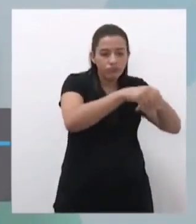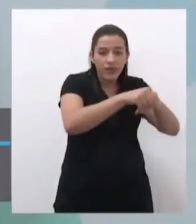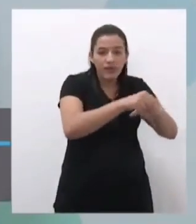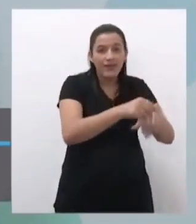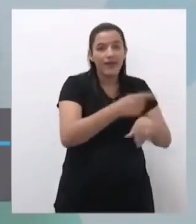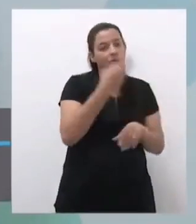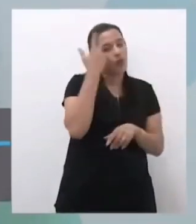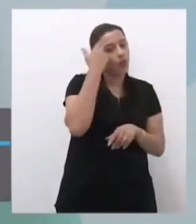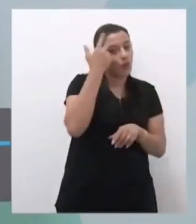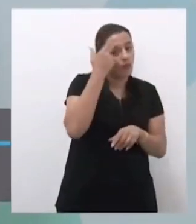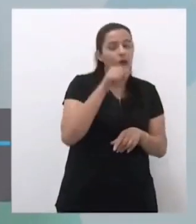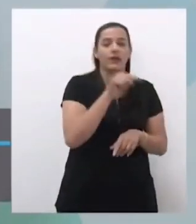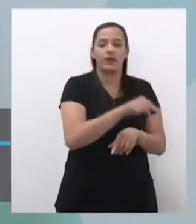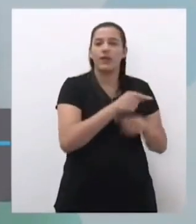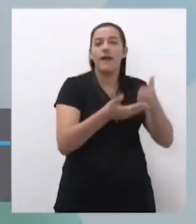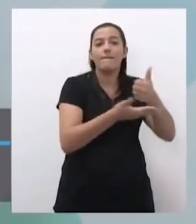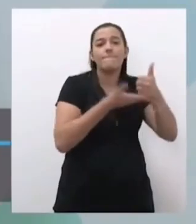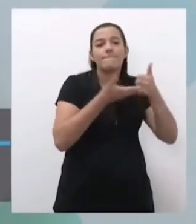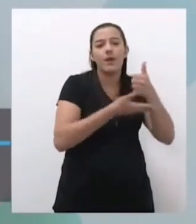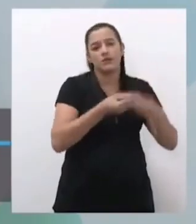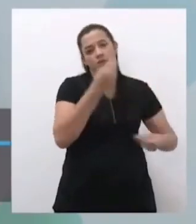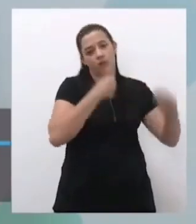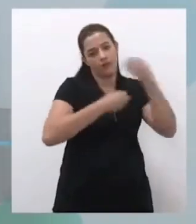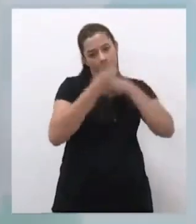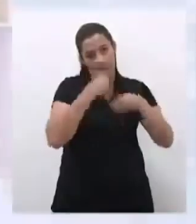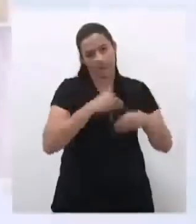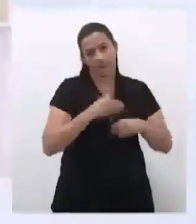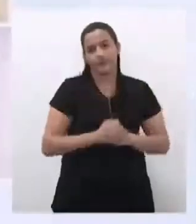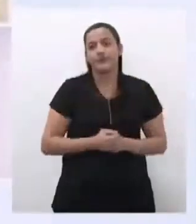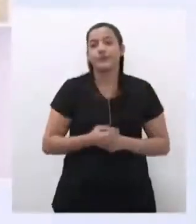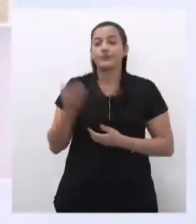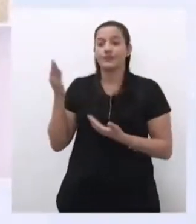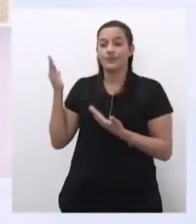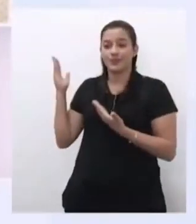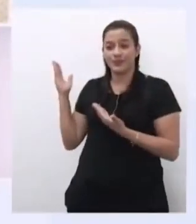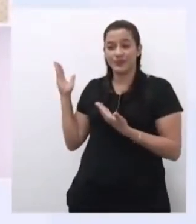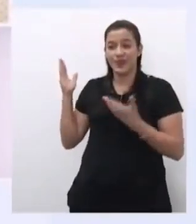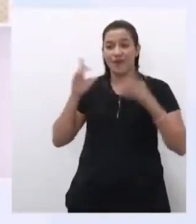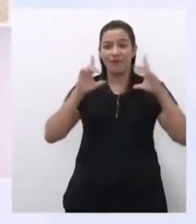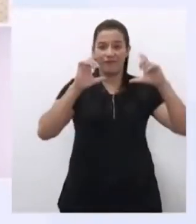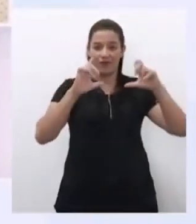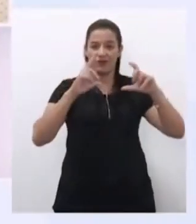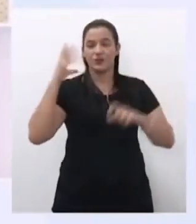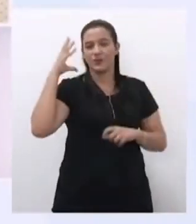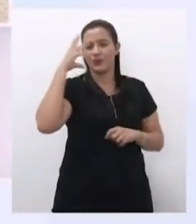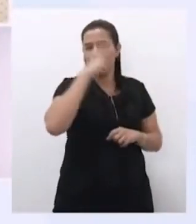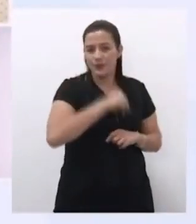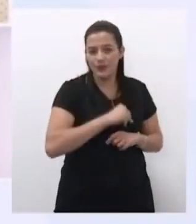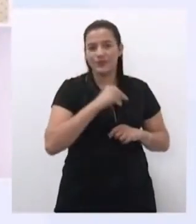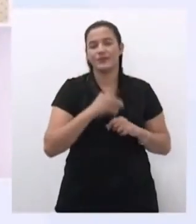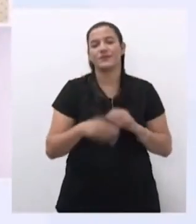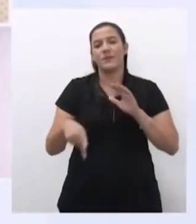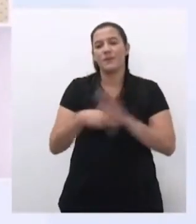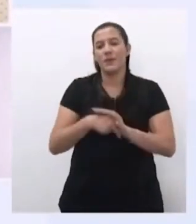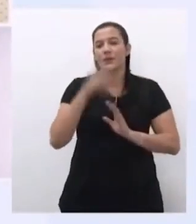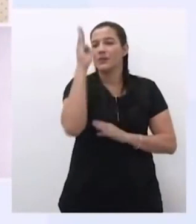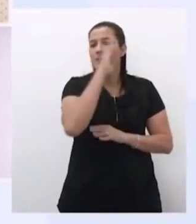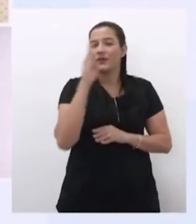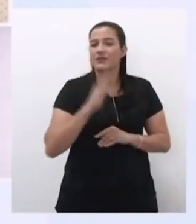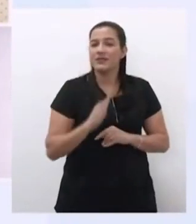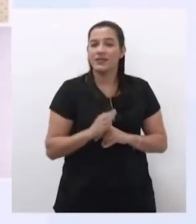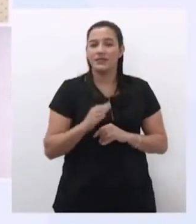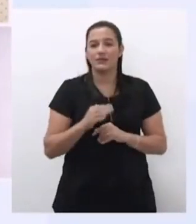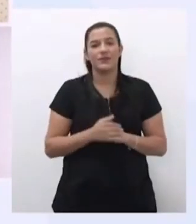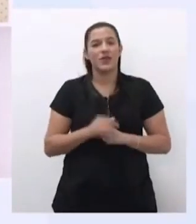ser a base da sua alimentação. Gente, no próximo slide, vocês estão vendo fotos maravilhosas de pratos de brasileiros, gente. Não tem